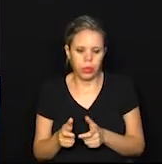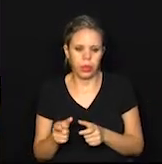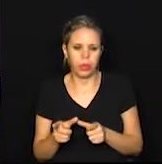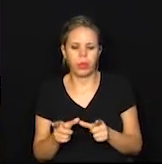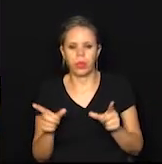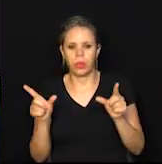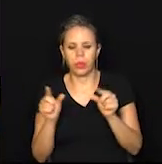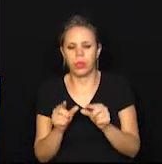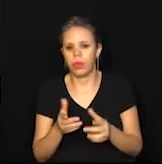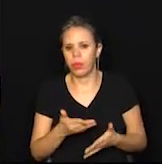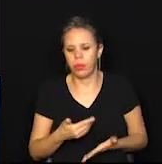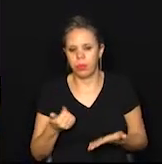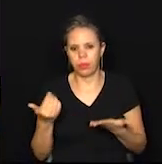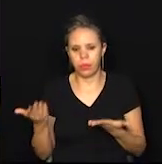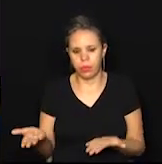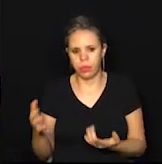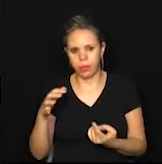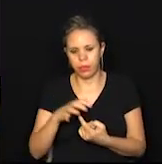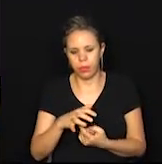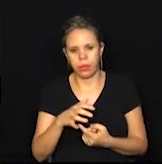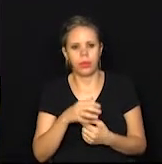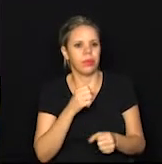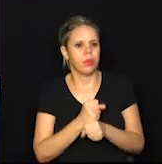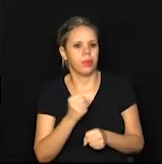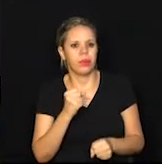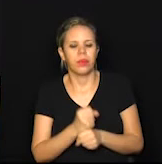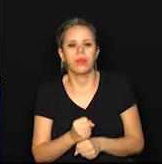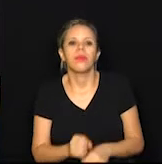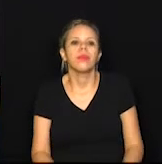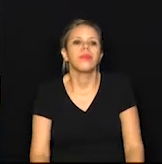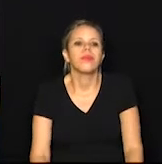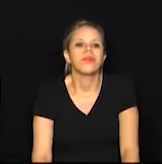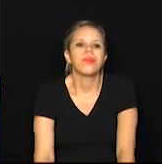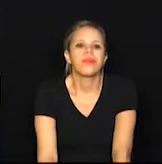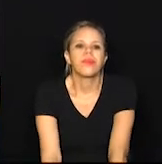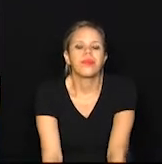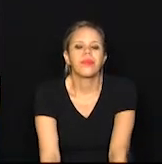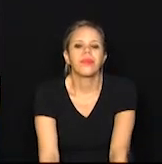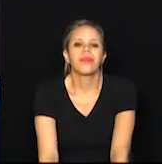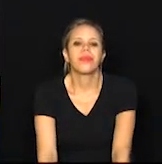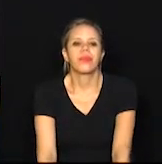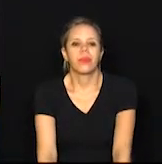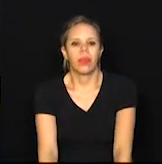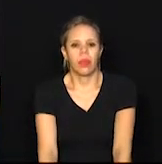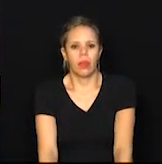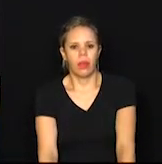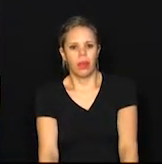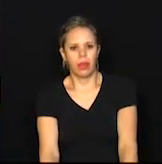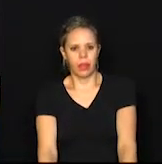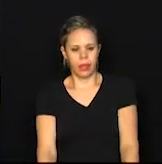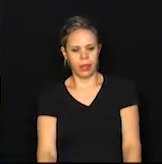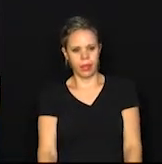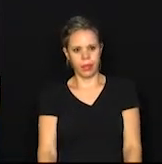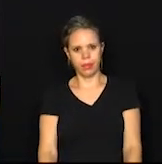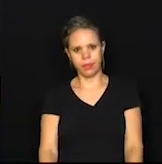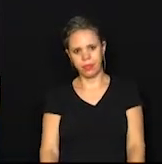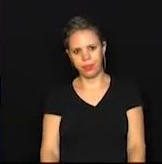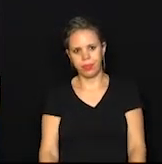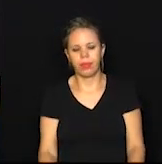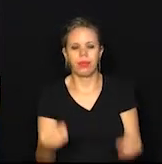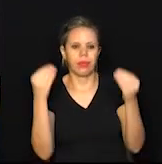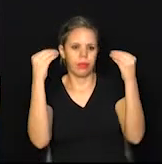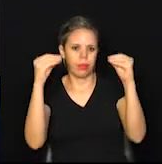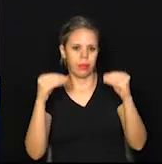com essa reforma na praça. Agora eu estou pontuando de uma forma aquela que já